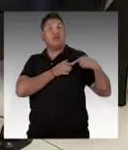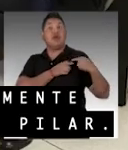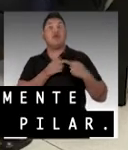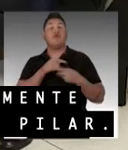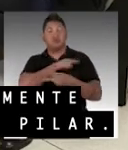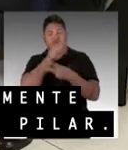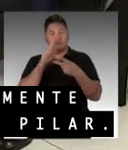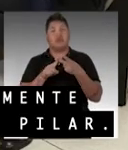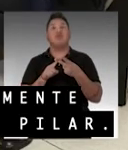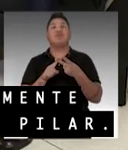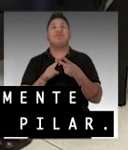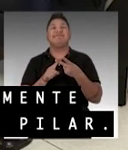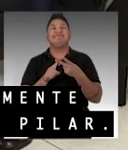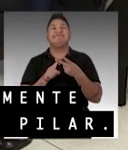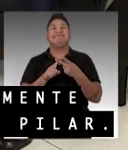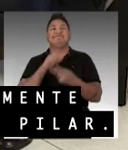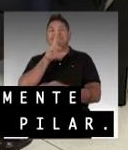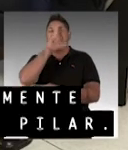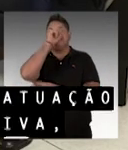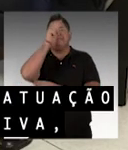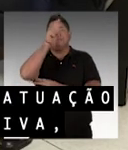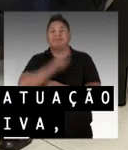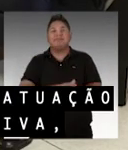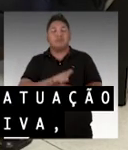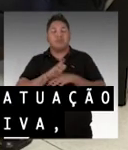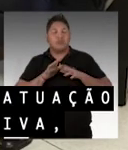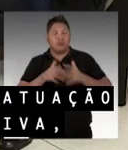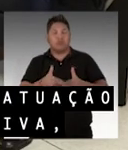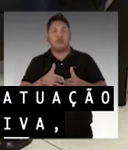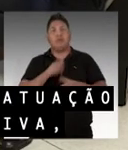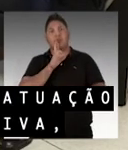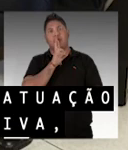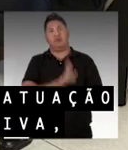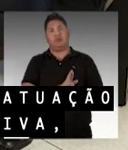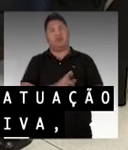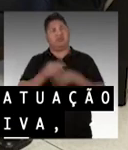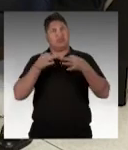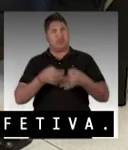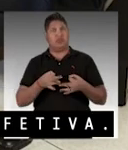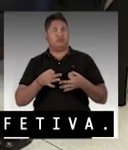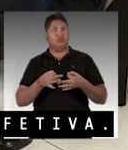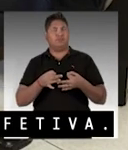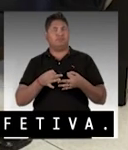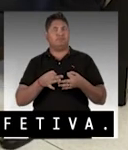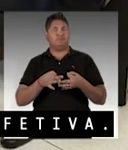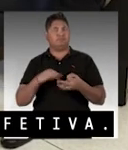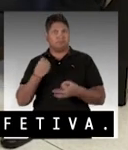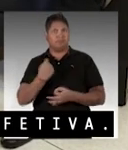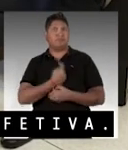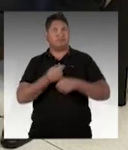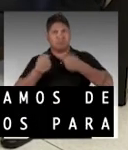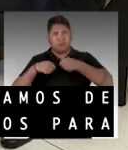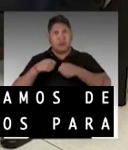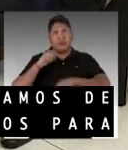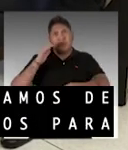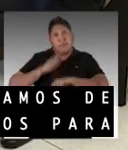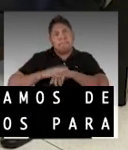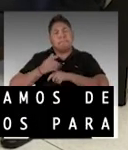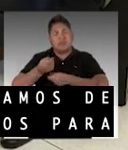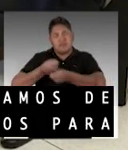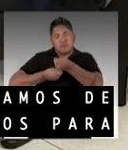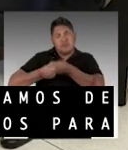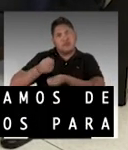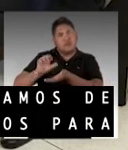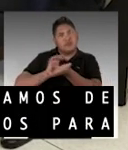que é exatamente o segundo pilar. Reforçar a atuação resolutiva, uma atuação efetiva. Nós precisamos de